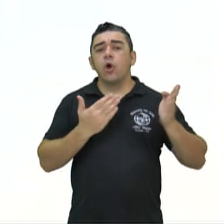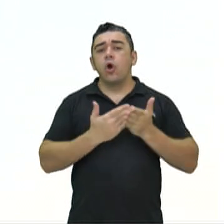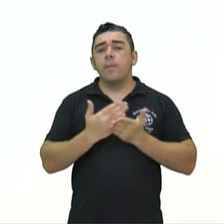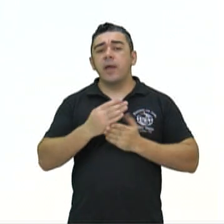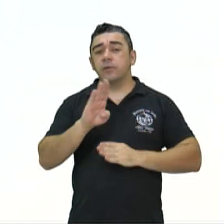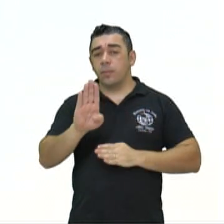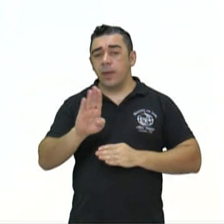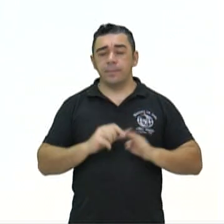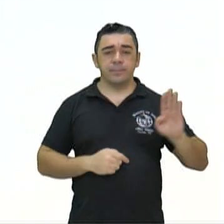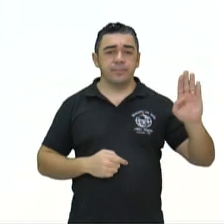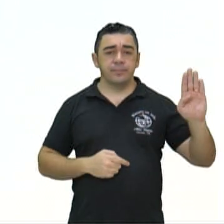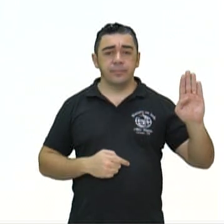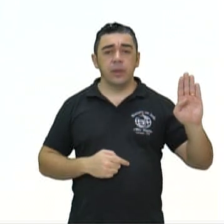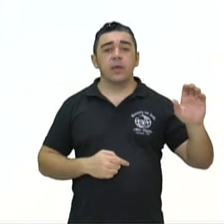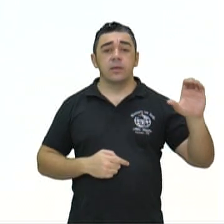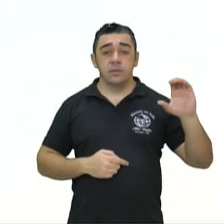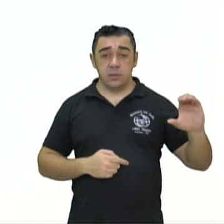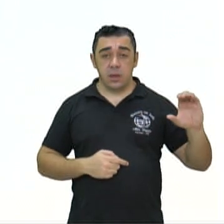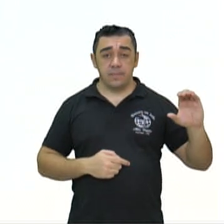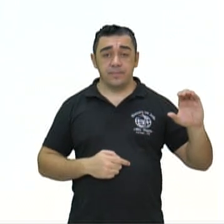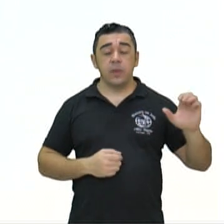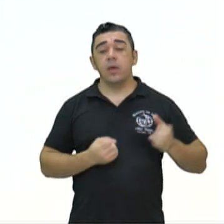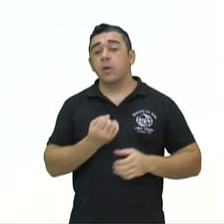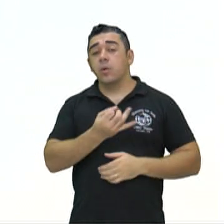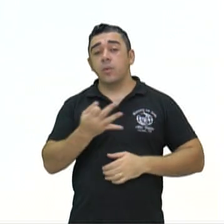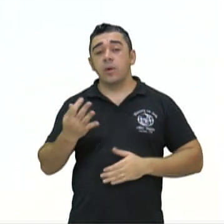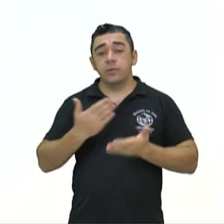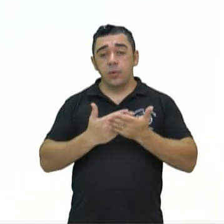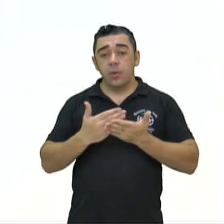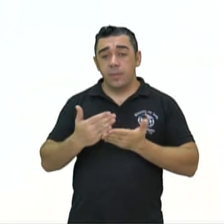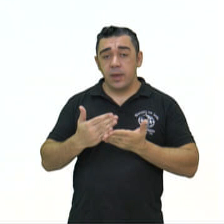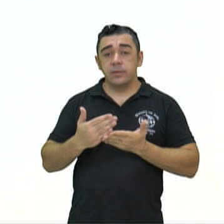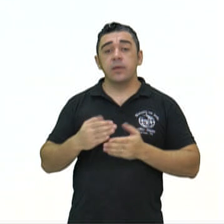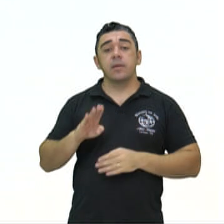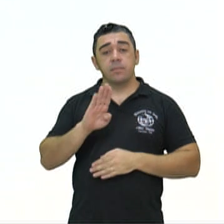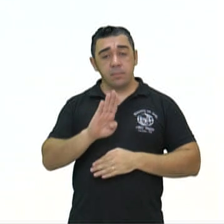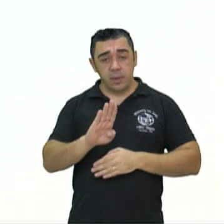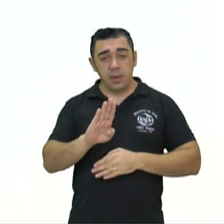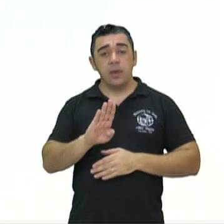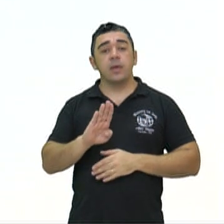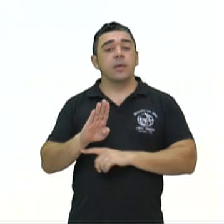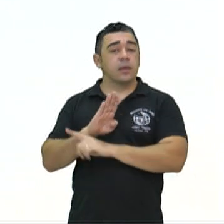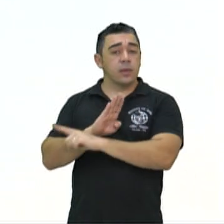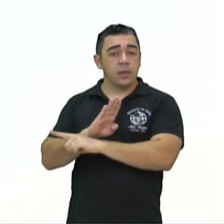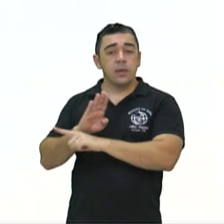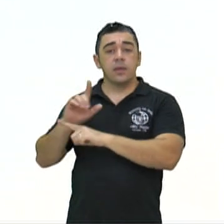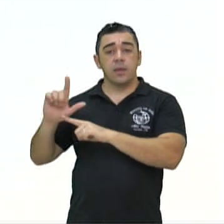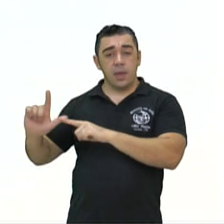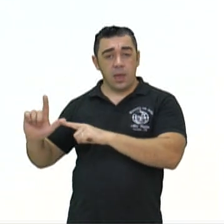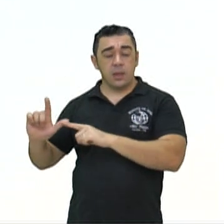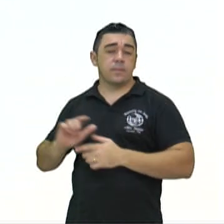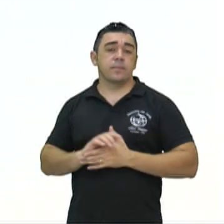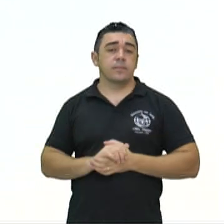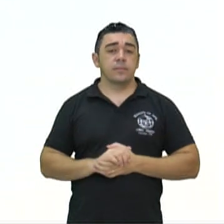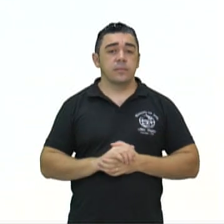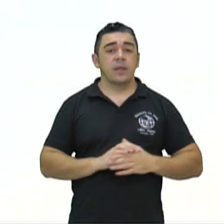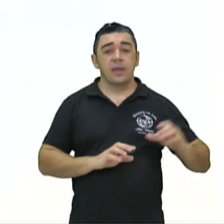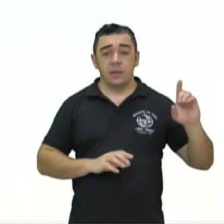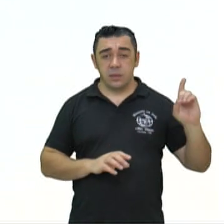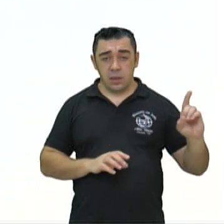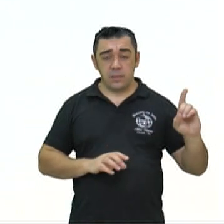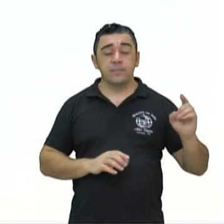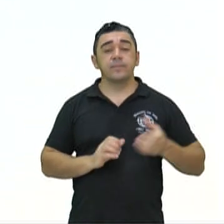começam por B? Letra C. Quantos começam por B e terminam por L? Letra